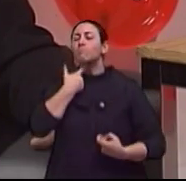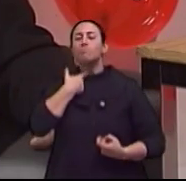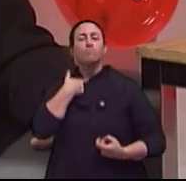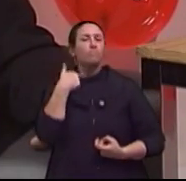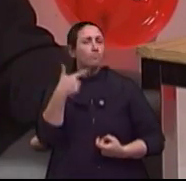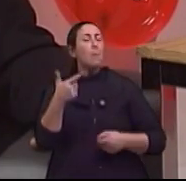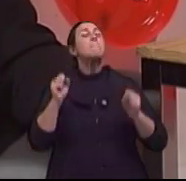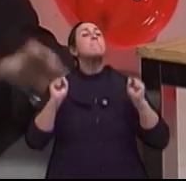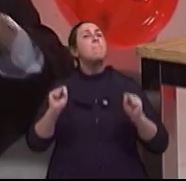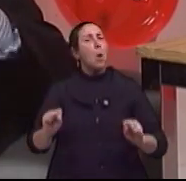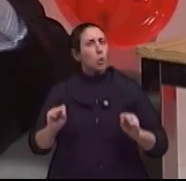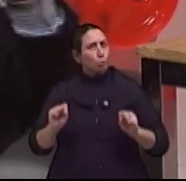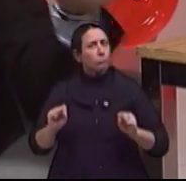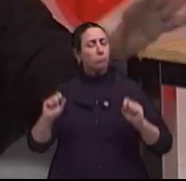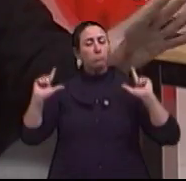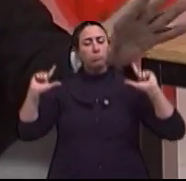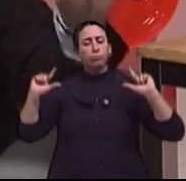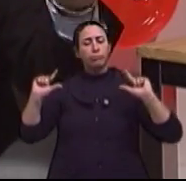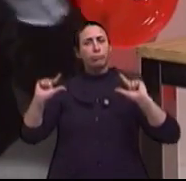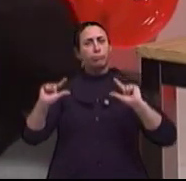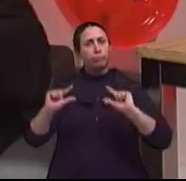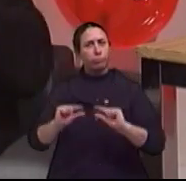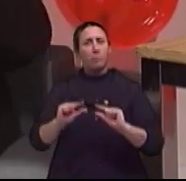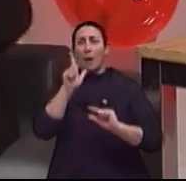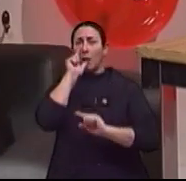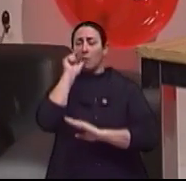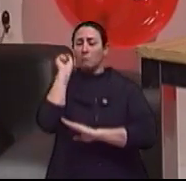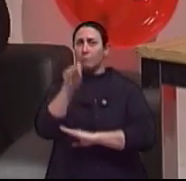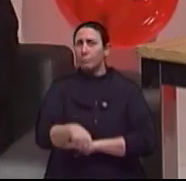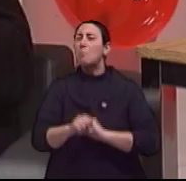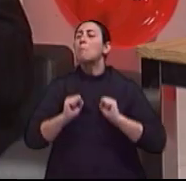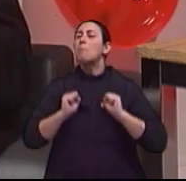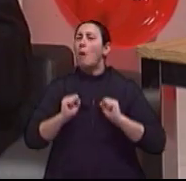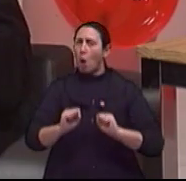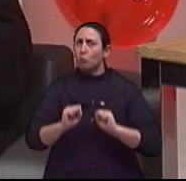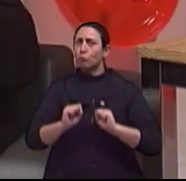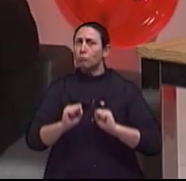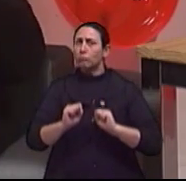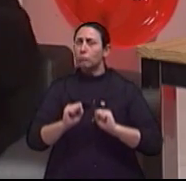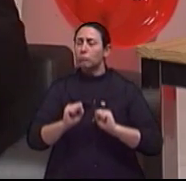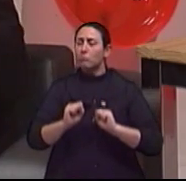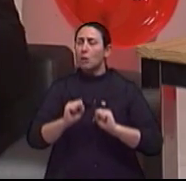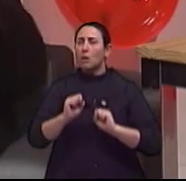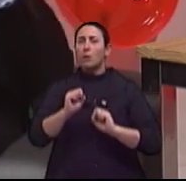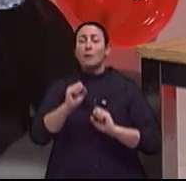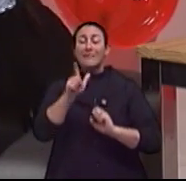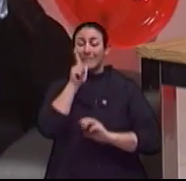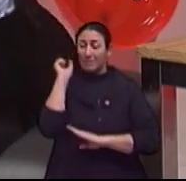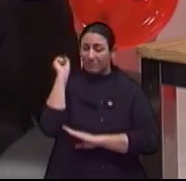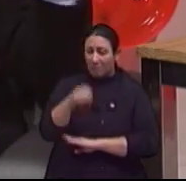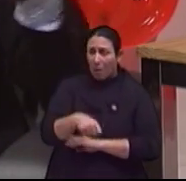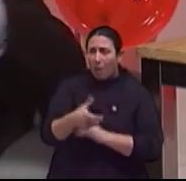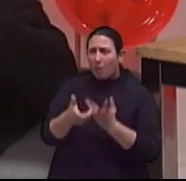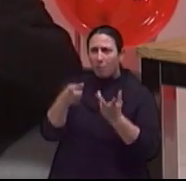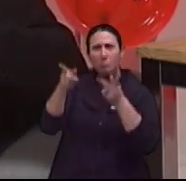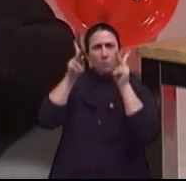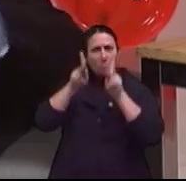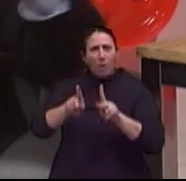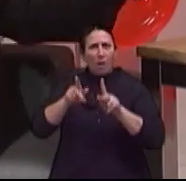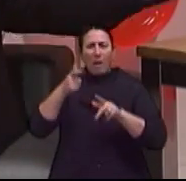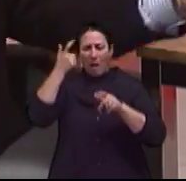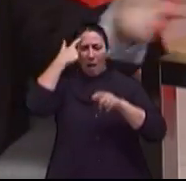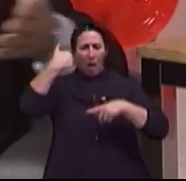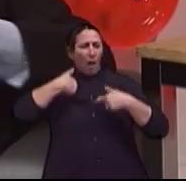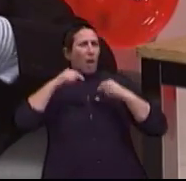do padrão da ereção aí usou aí que por que que eu tô dizendo isso uhum porque se não a pessoa vai lá no Dr Fernando